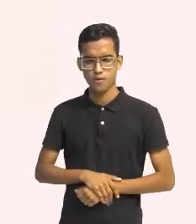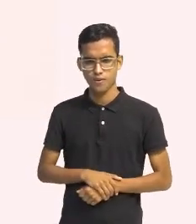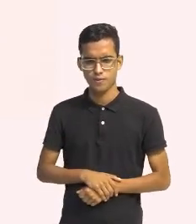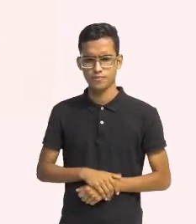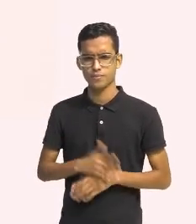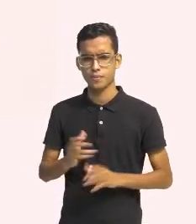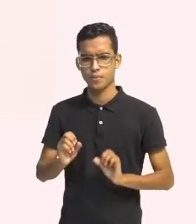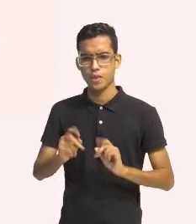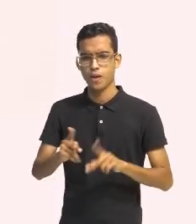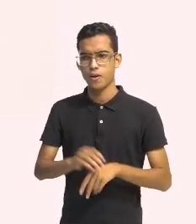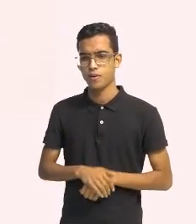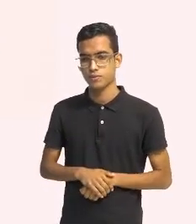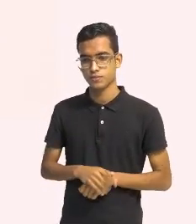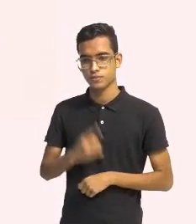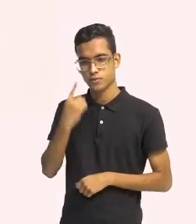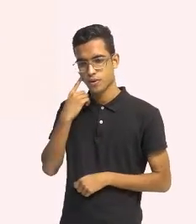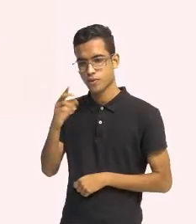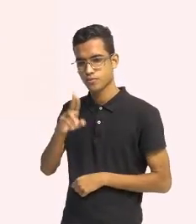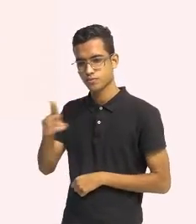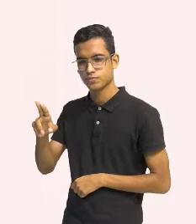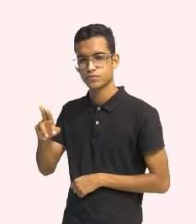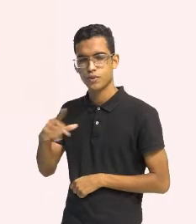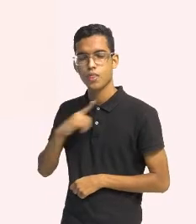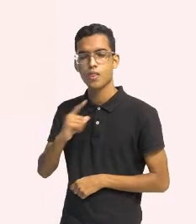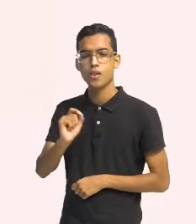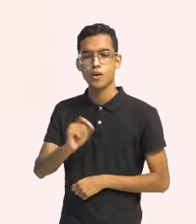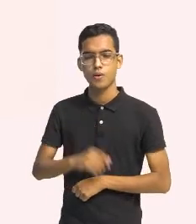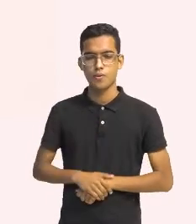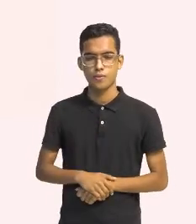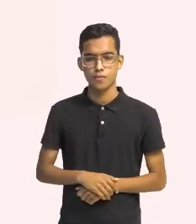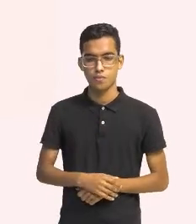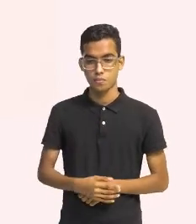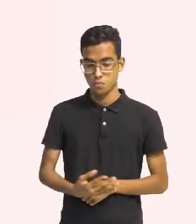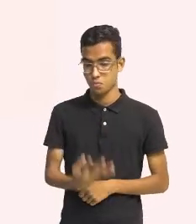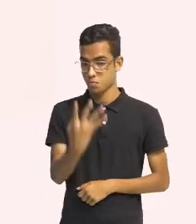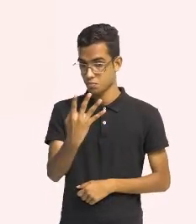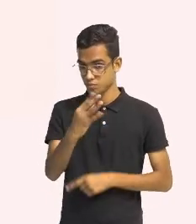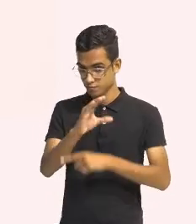cadeia, ela tem 4 carbonos.